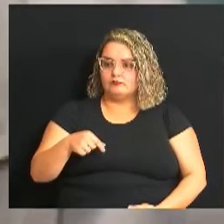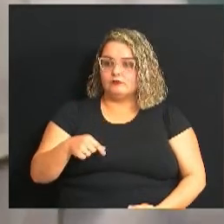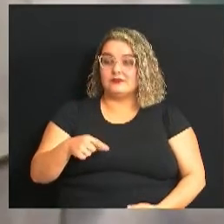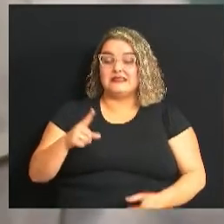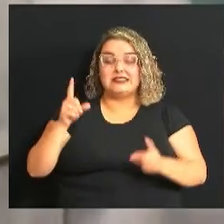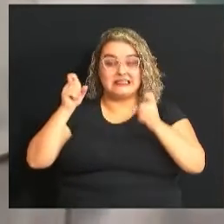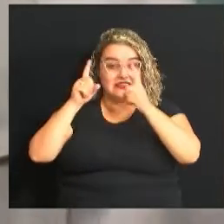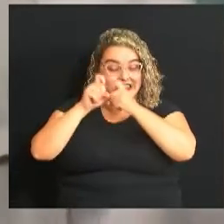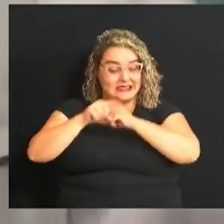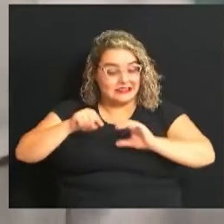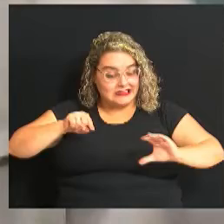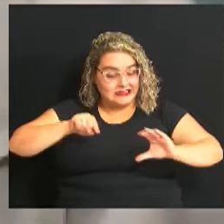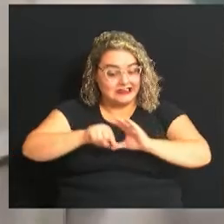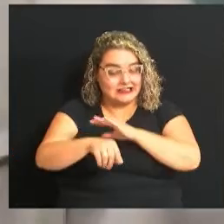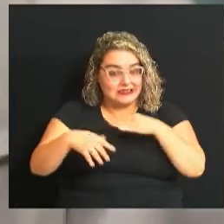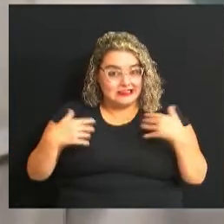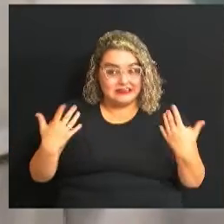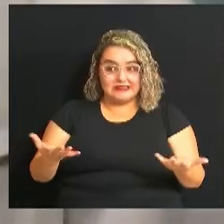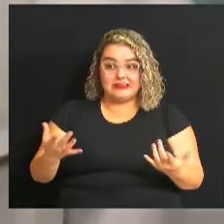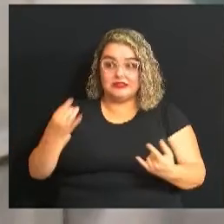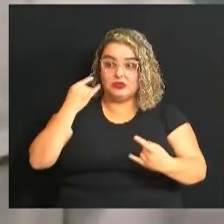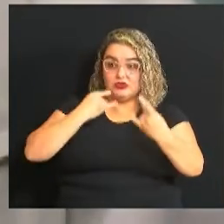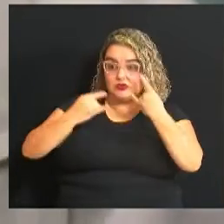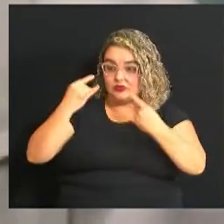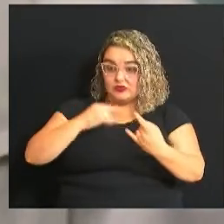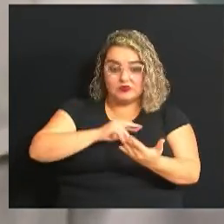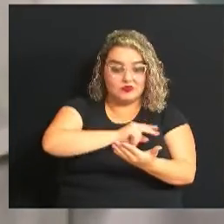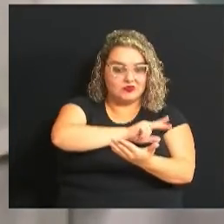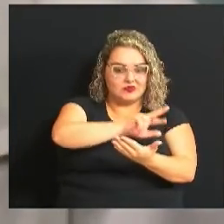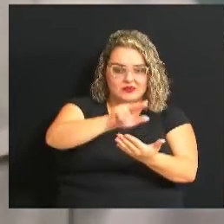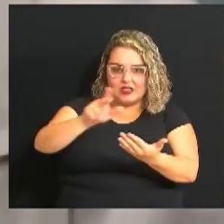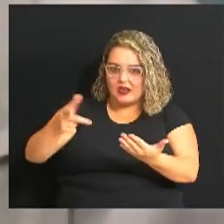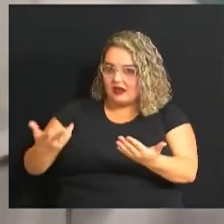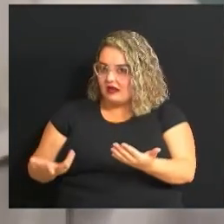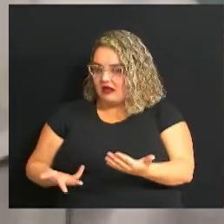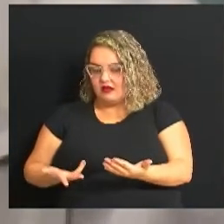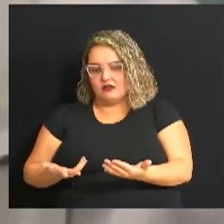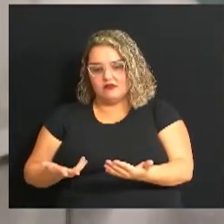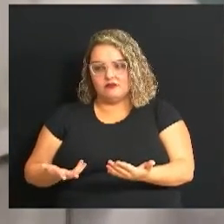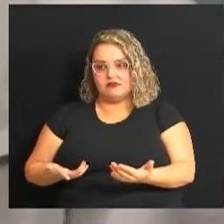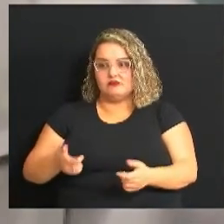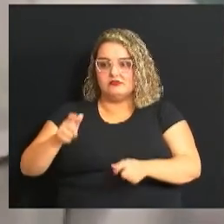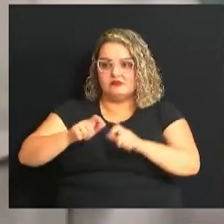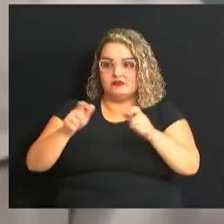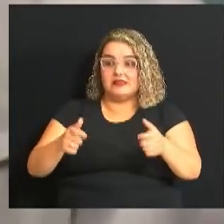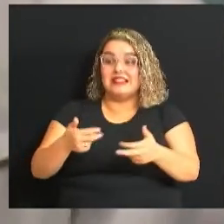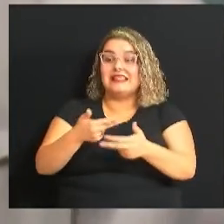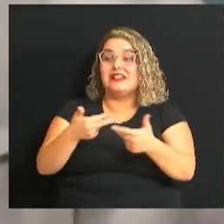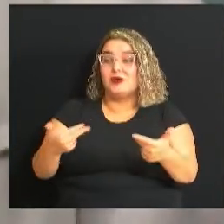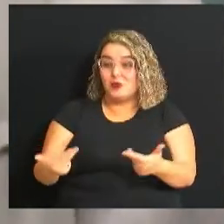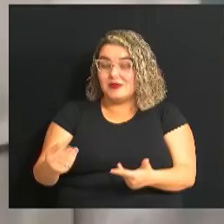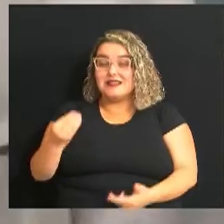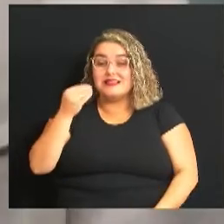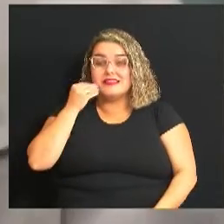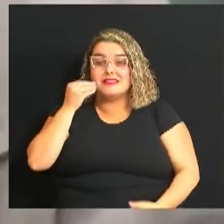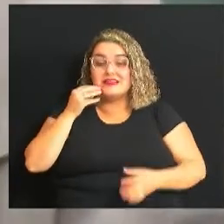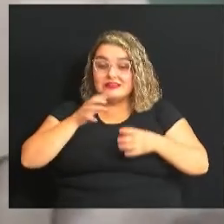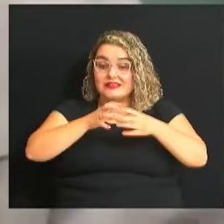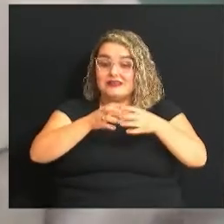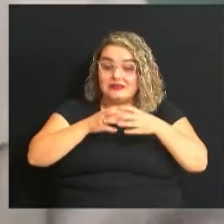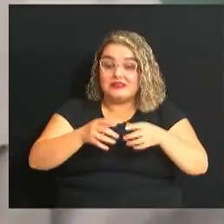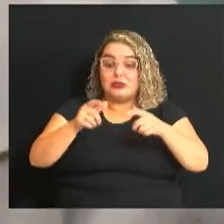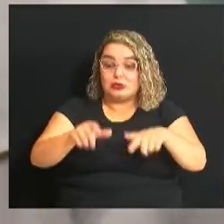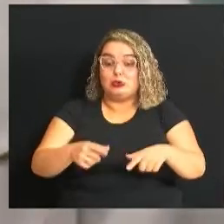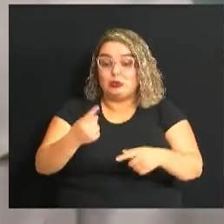complexo, né? Vários interesses envolvidos, várias pessoas e coisas tentando conviver no mesmo espaço, então é